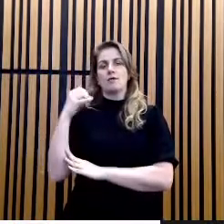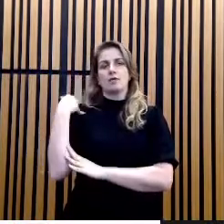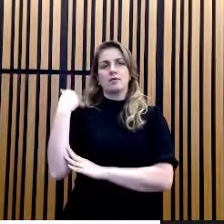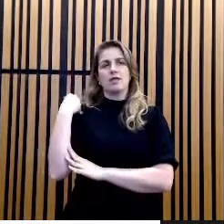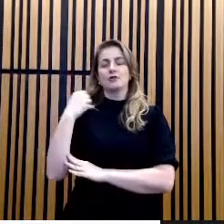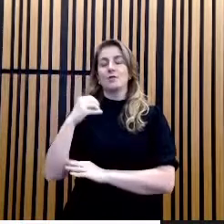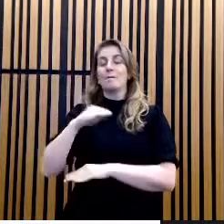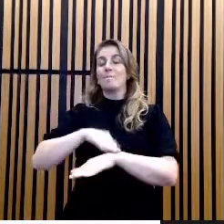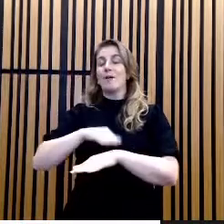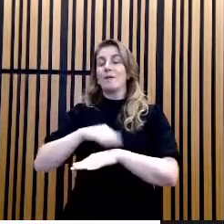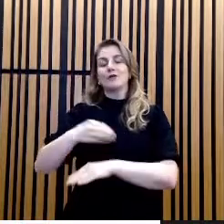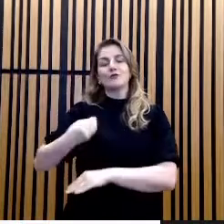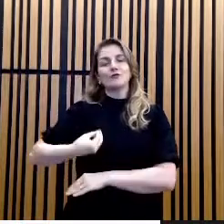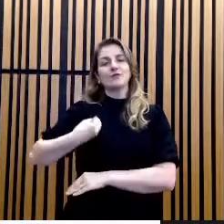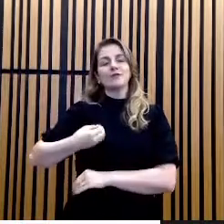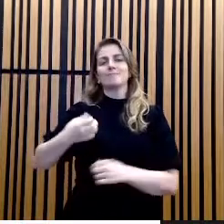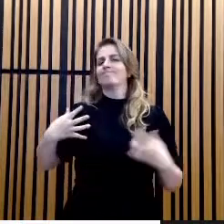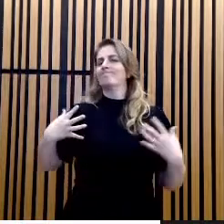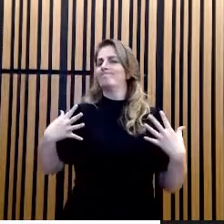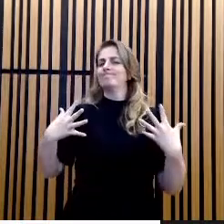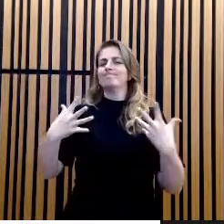estar no melhor momento da vida.